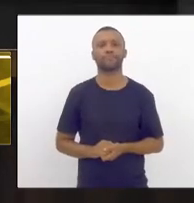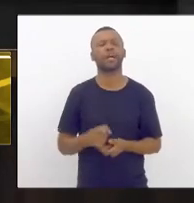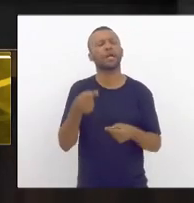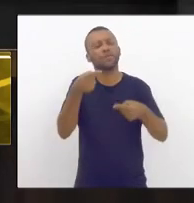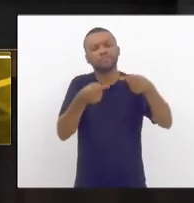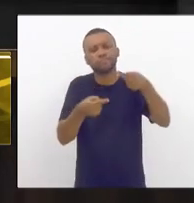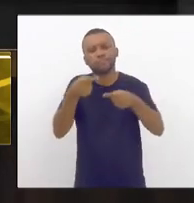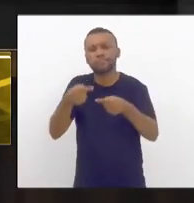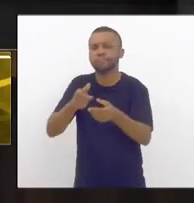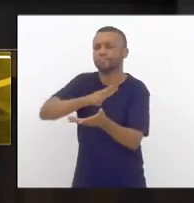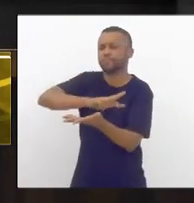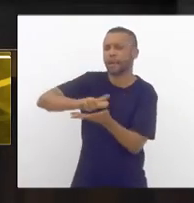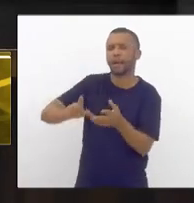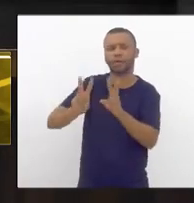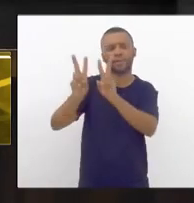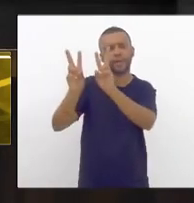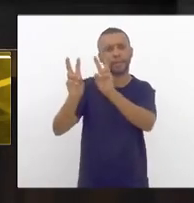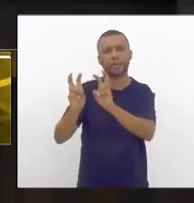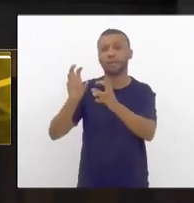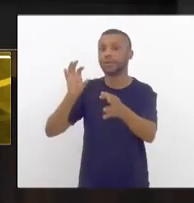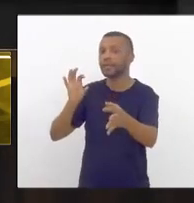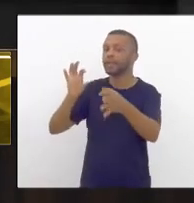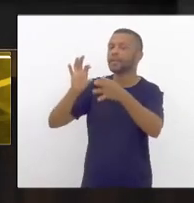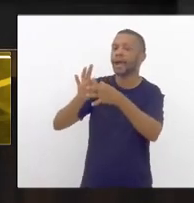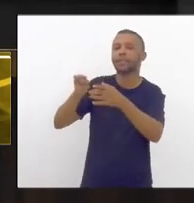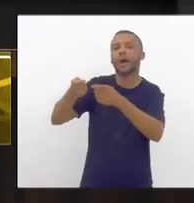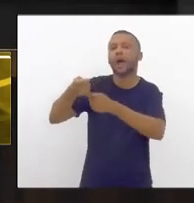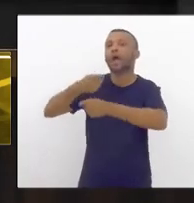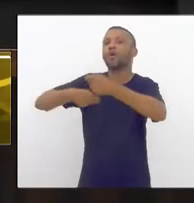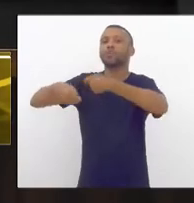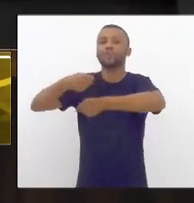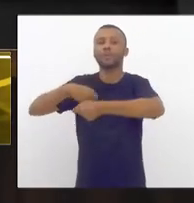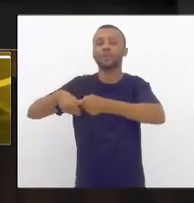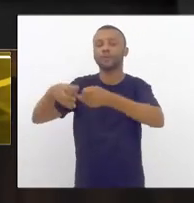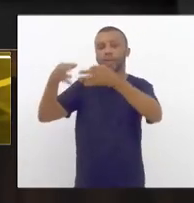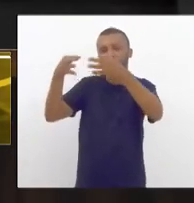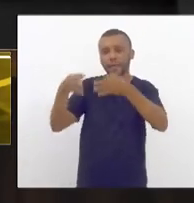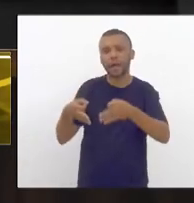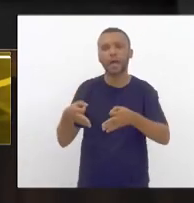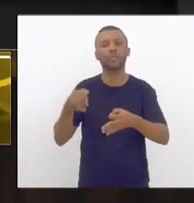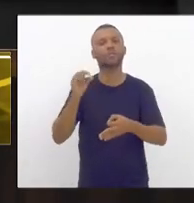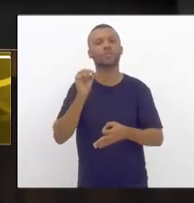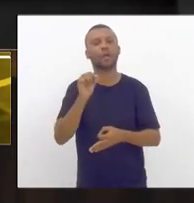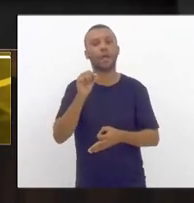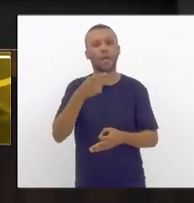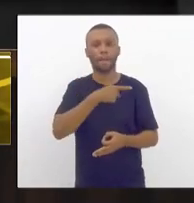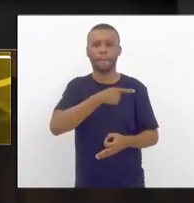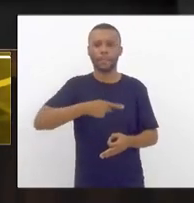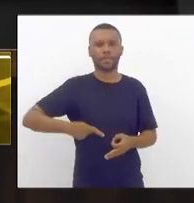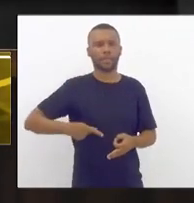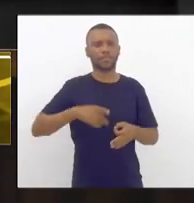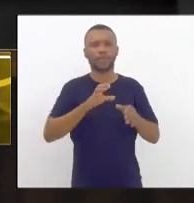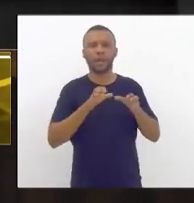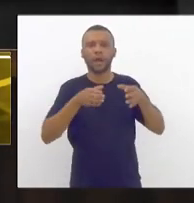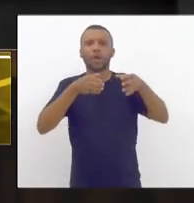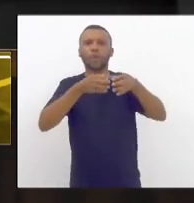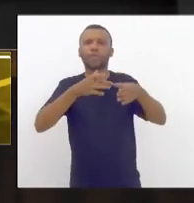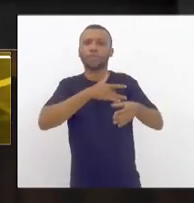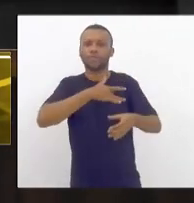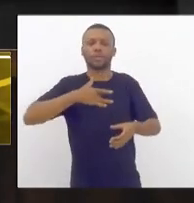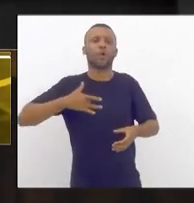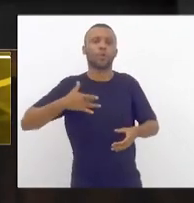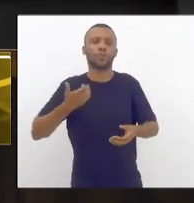muitas questões né ligadas a economia e foi exatamente como presidente da Comissão de saúde que eu me